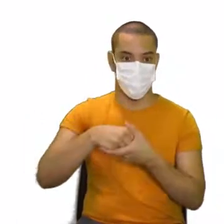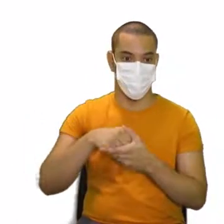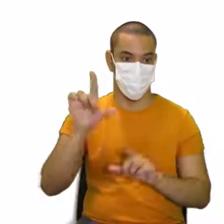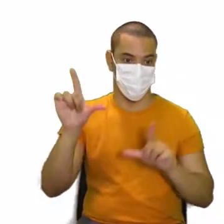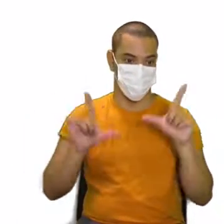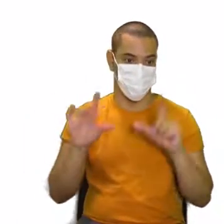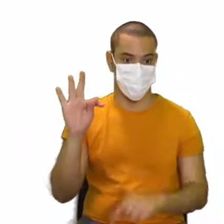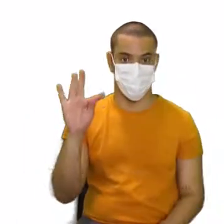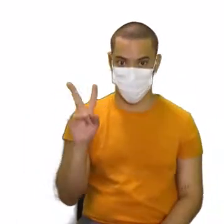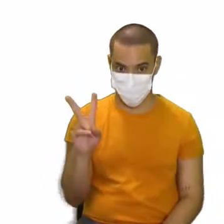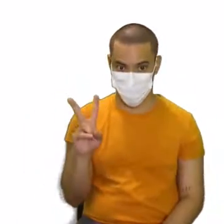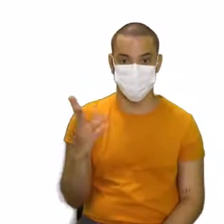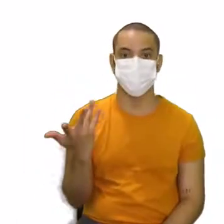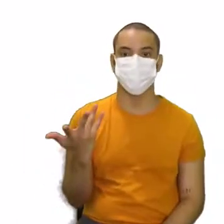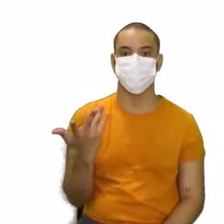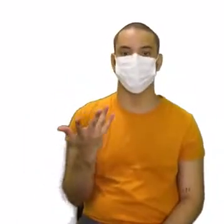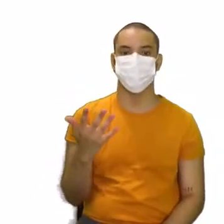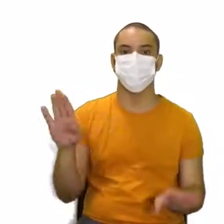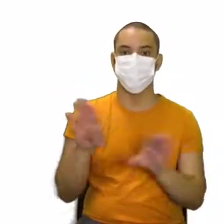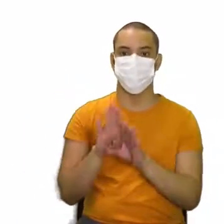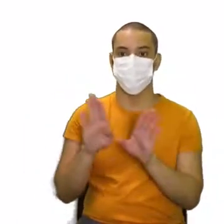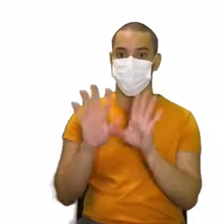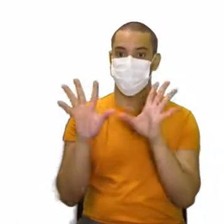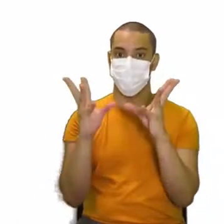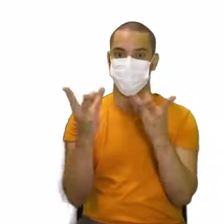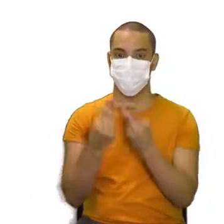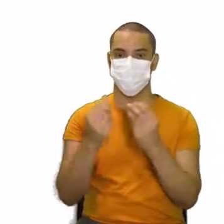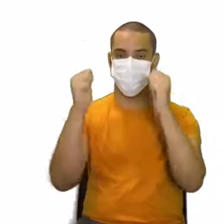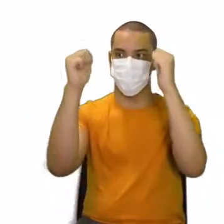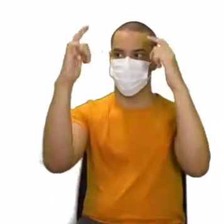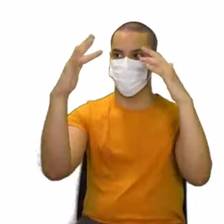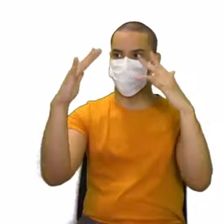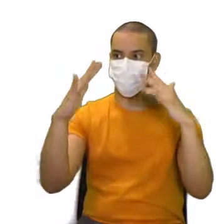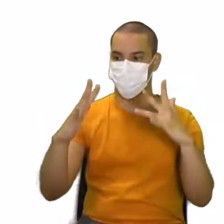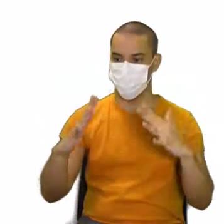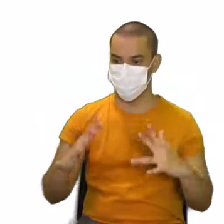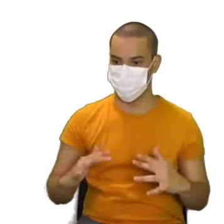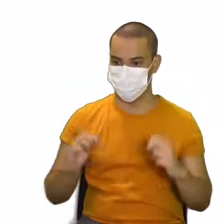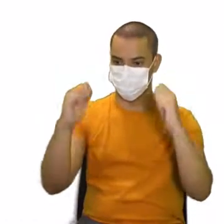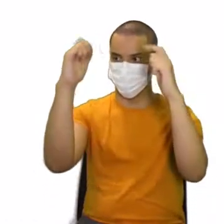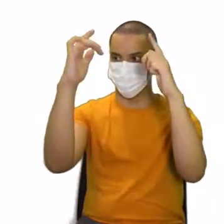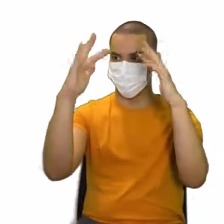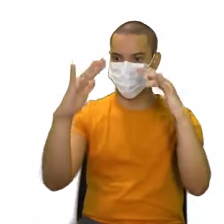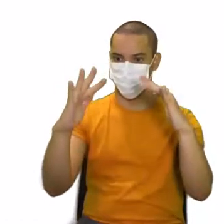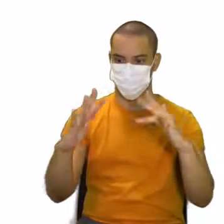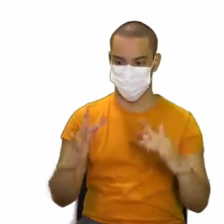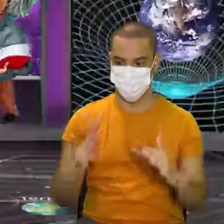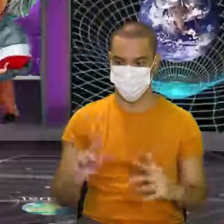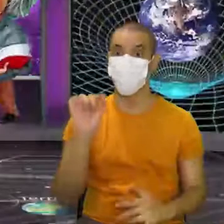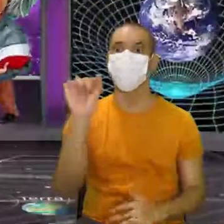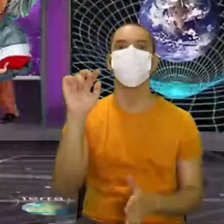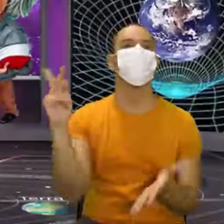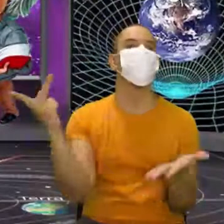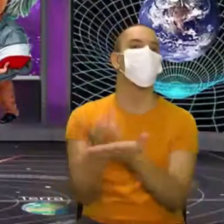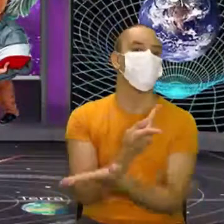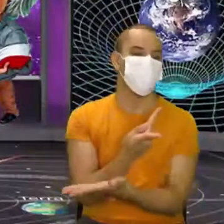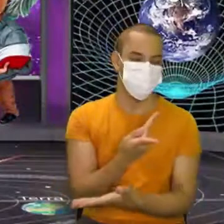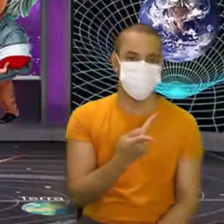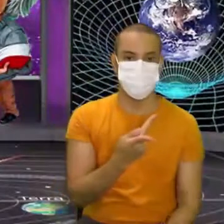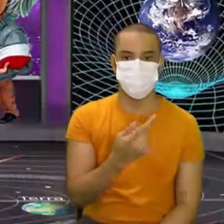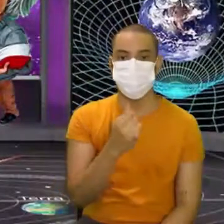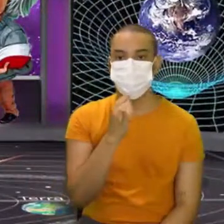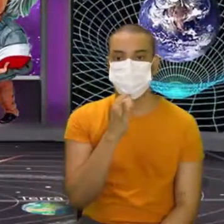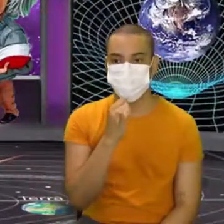TV EA partícula descendo no monitor o que que acontecer Então pessoal dá uma olhada aqui ó se eu